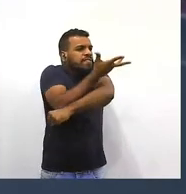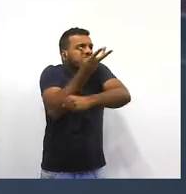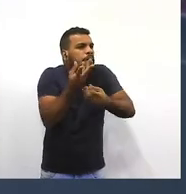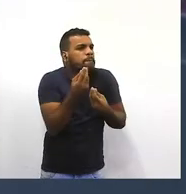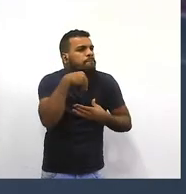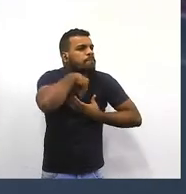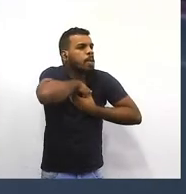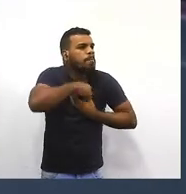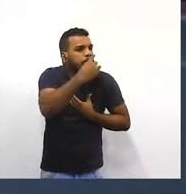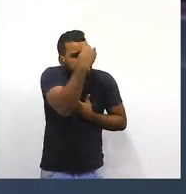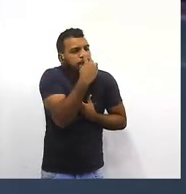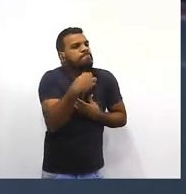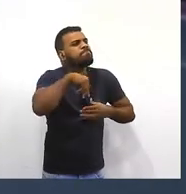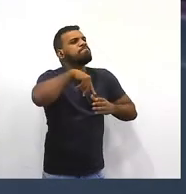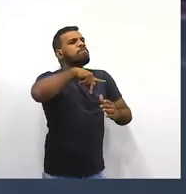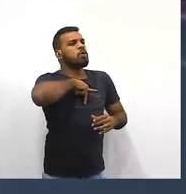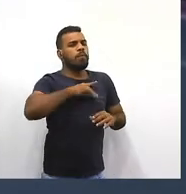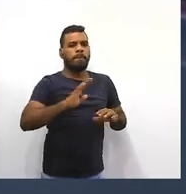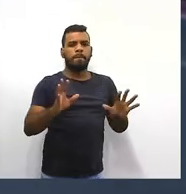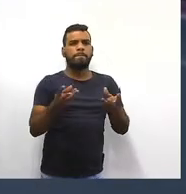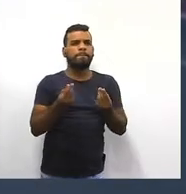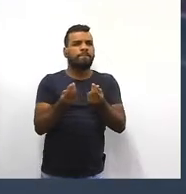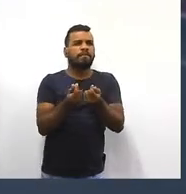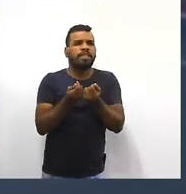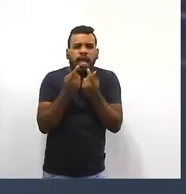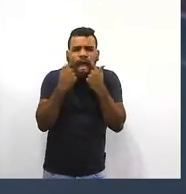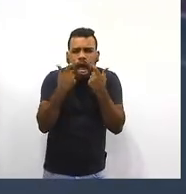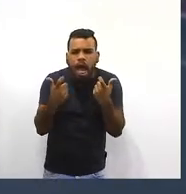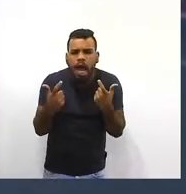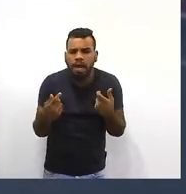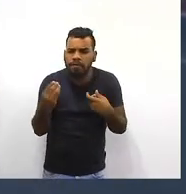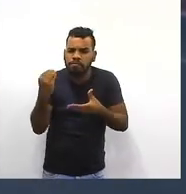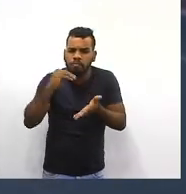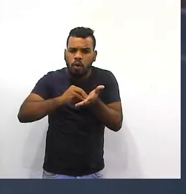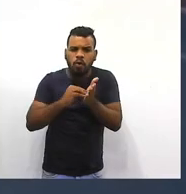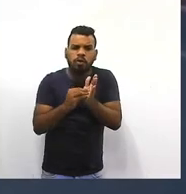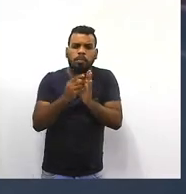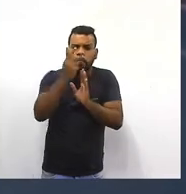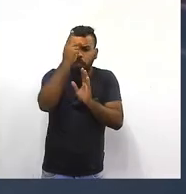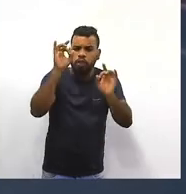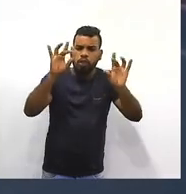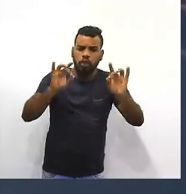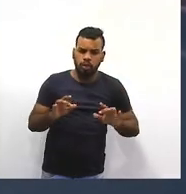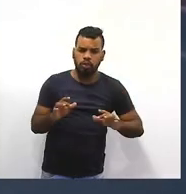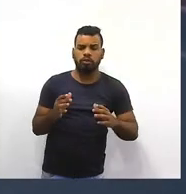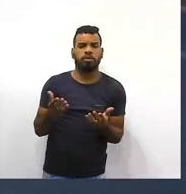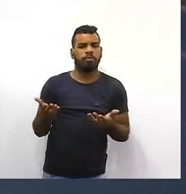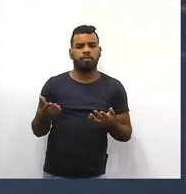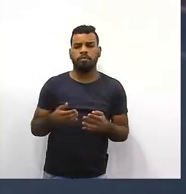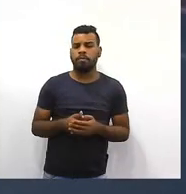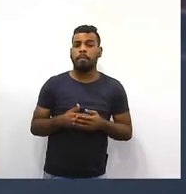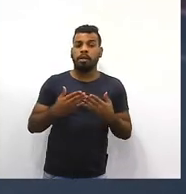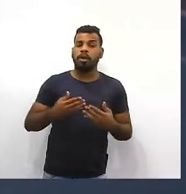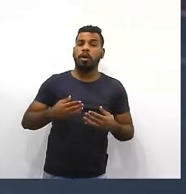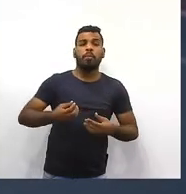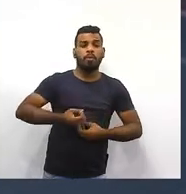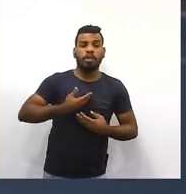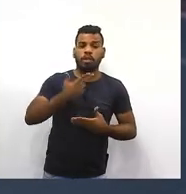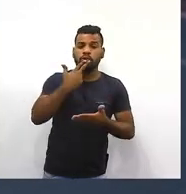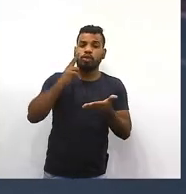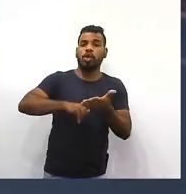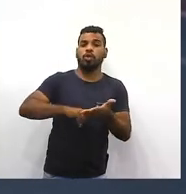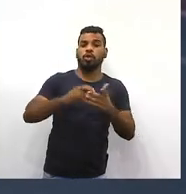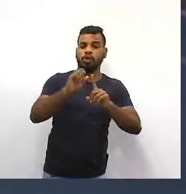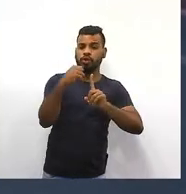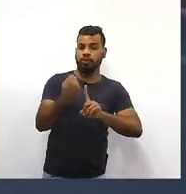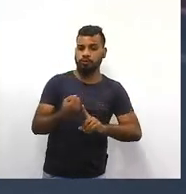subjetivo, aquela coisa, né? Melodramática que os românticos, em especial da segunda fase, traziam. Mas uma poesia de denúncia social,